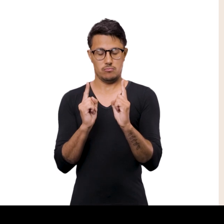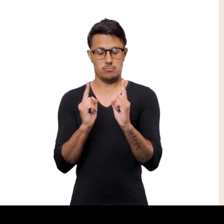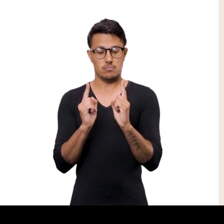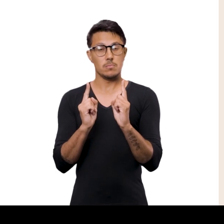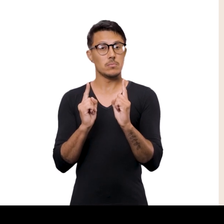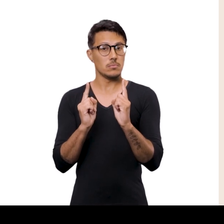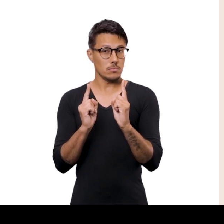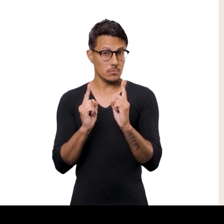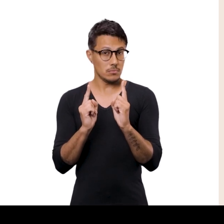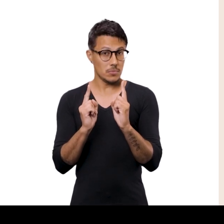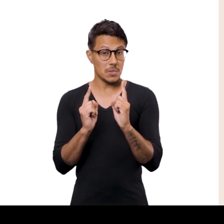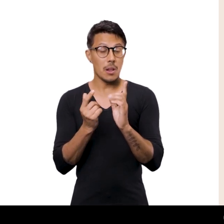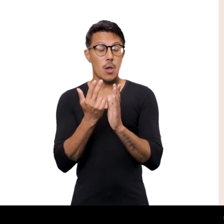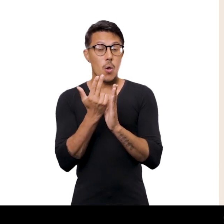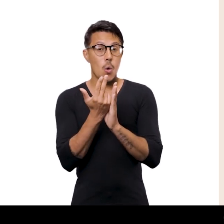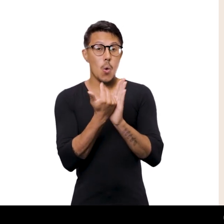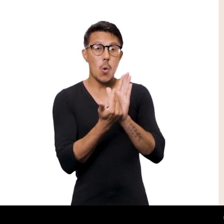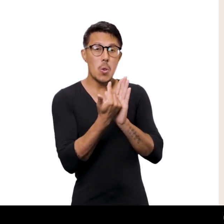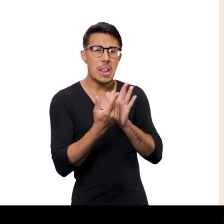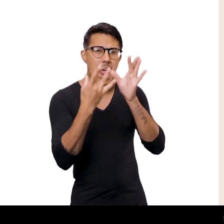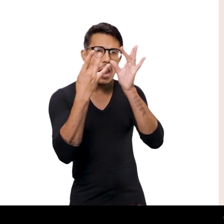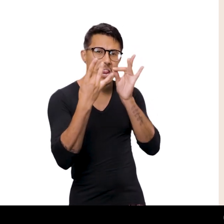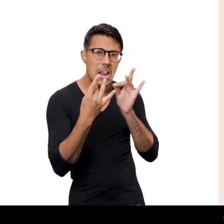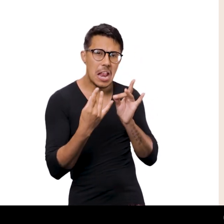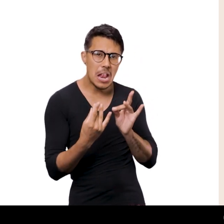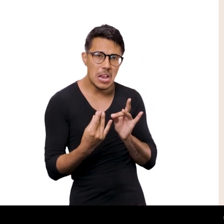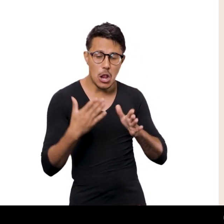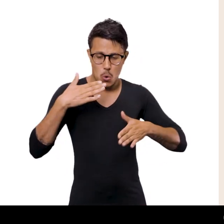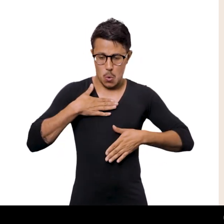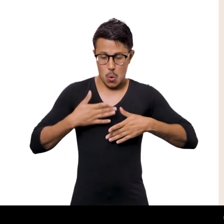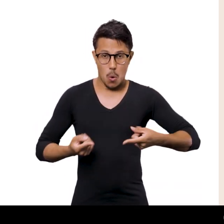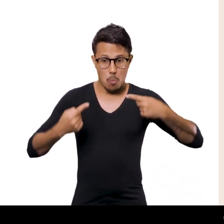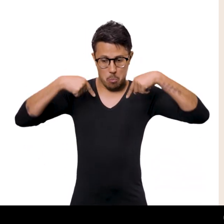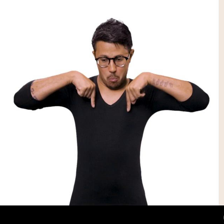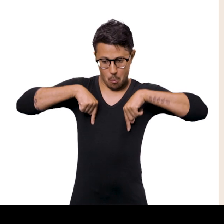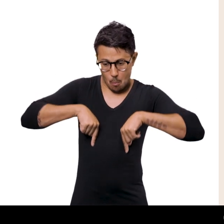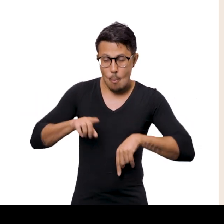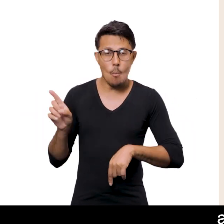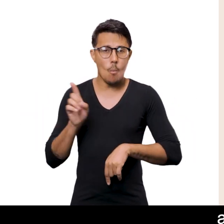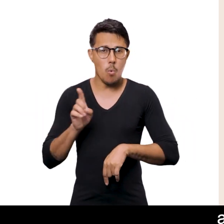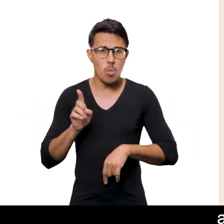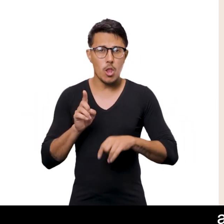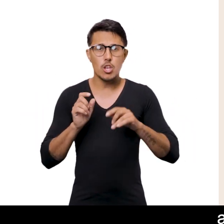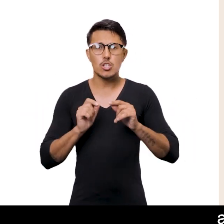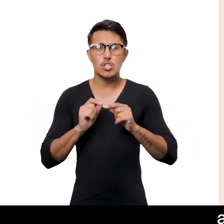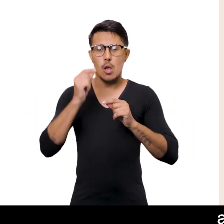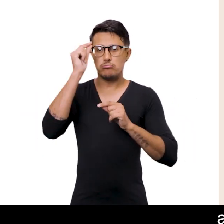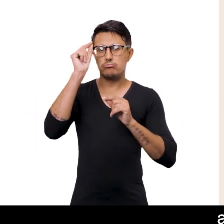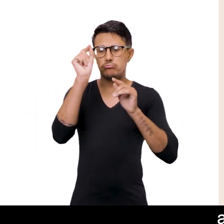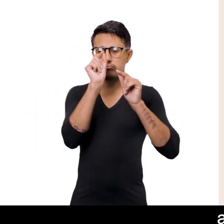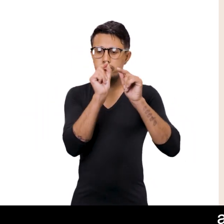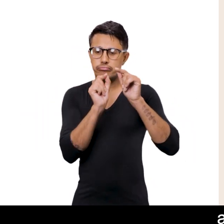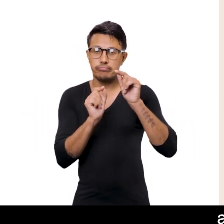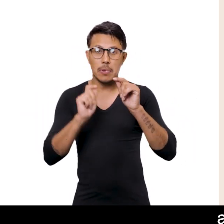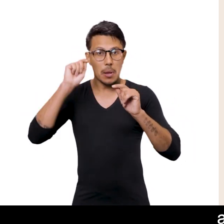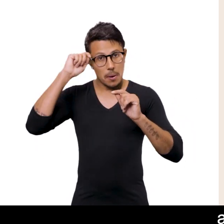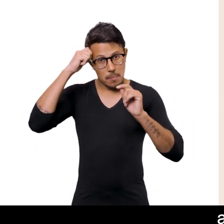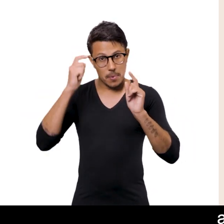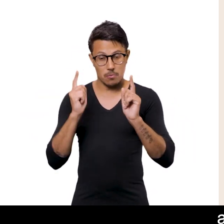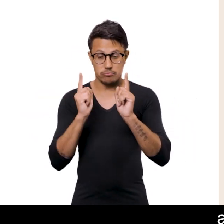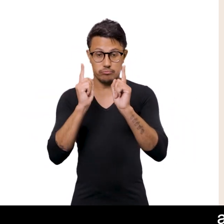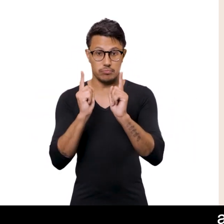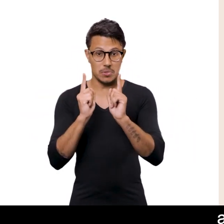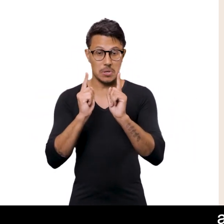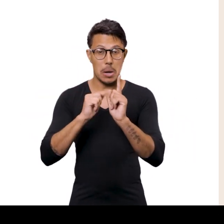outro. O desenho não traz detalhes do interior dos corpos, apenas seu contorno em preto e